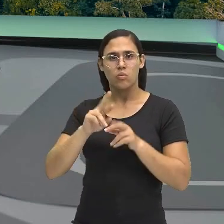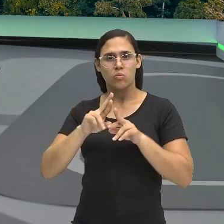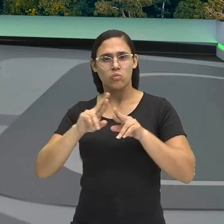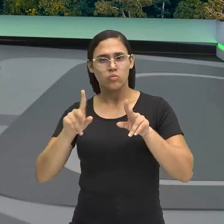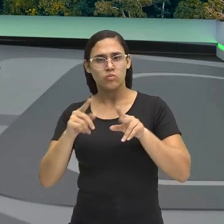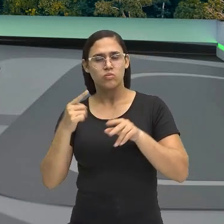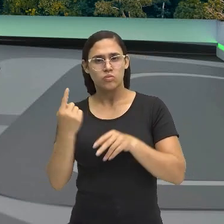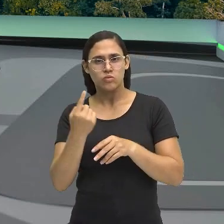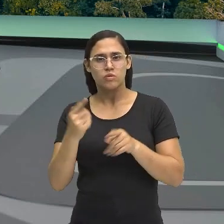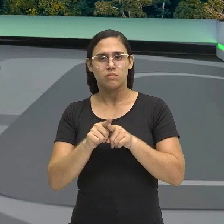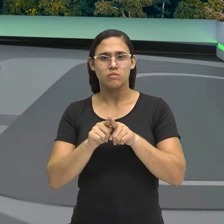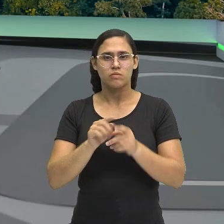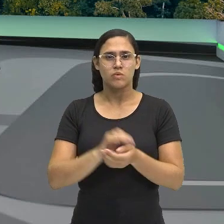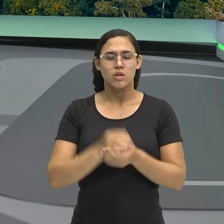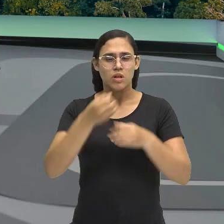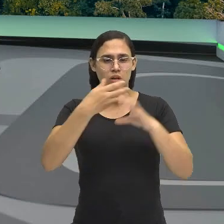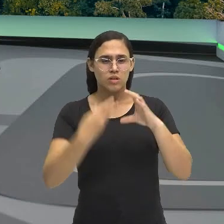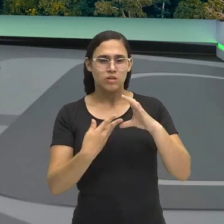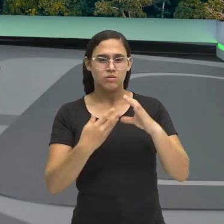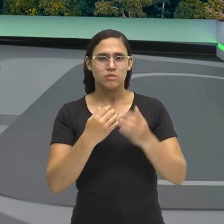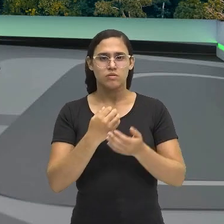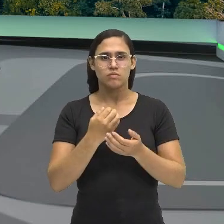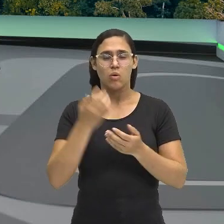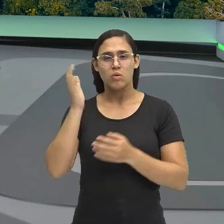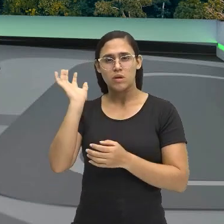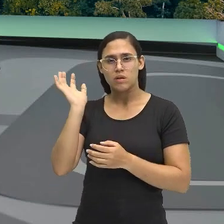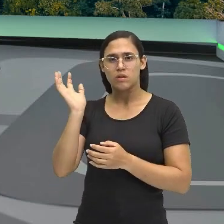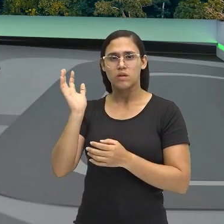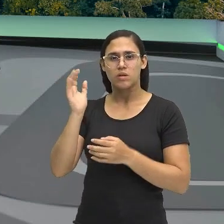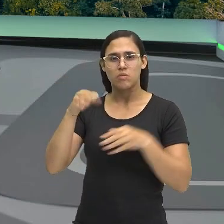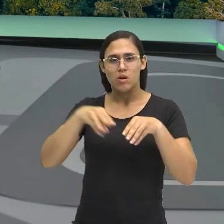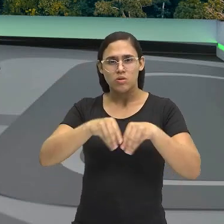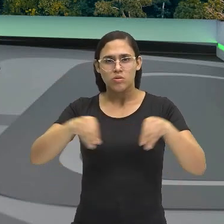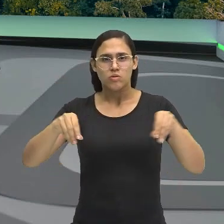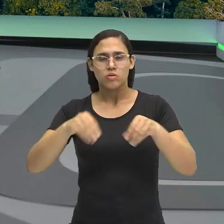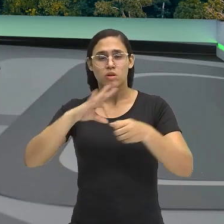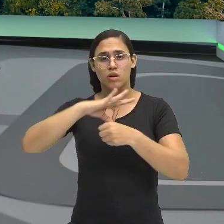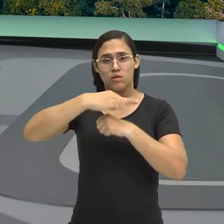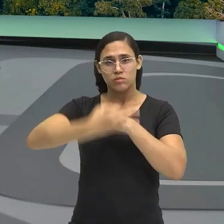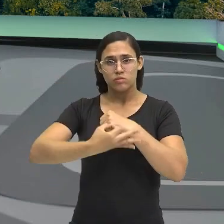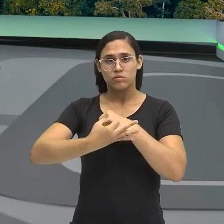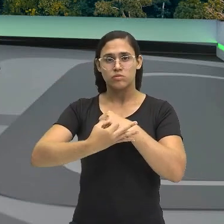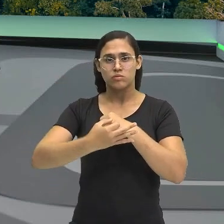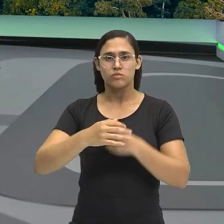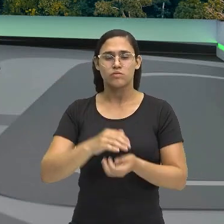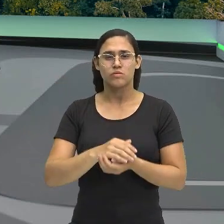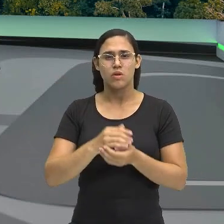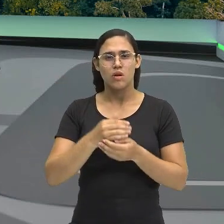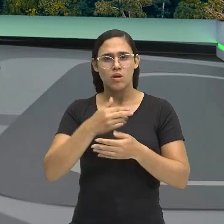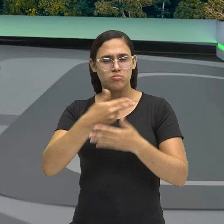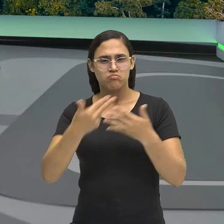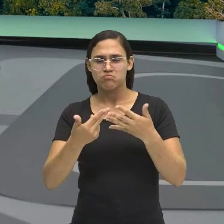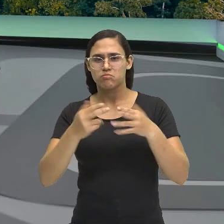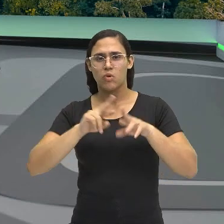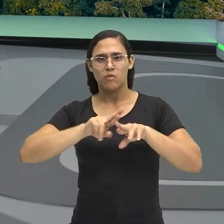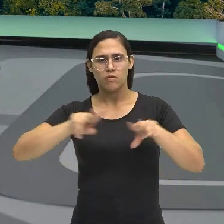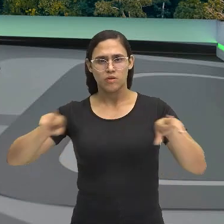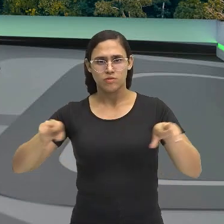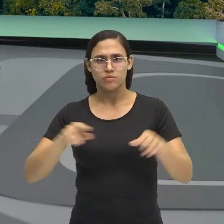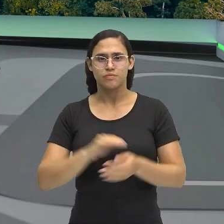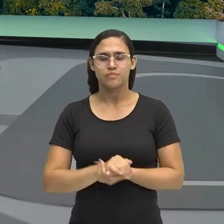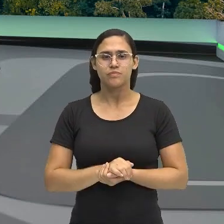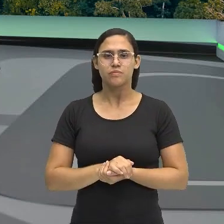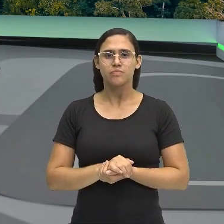que a gente citou para vocês, né? Condições aí de clima, solo, altitude, né? Entre outras que a gente vai citar para vocês,